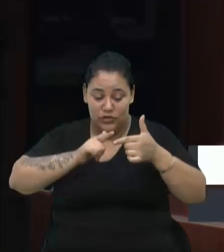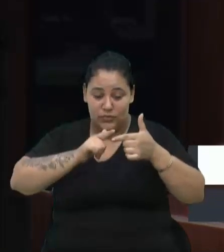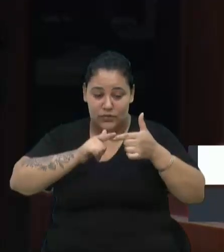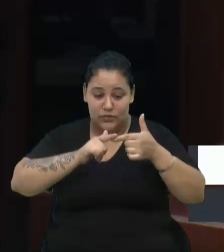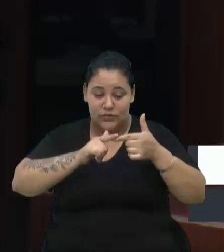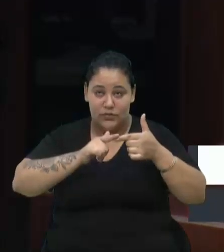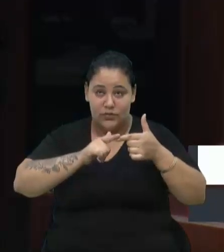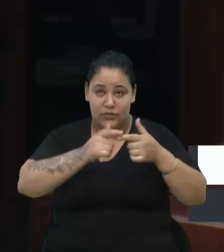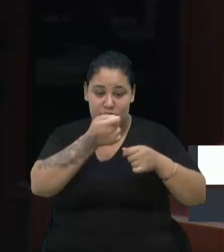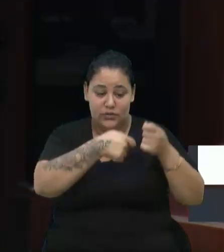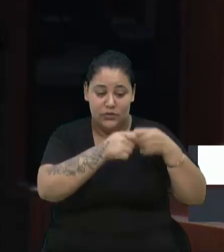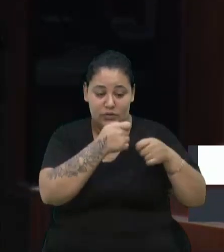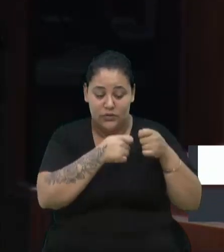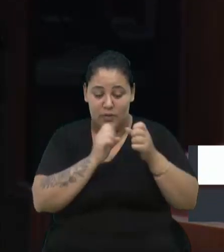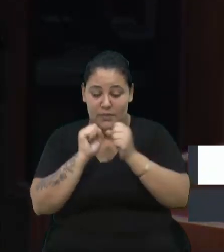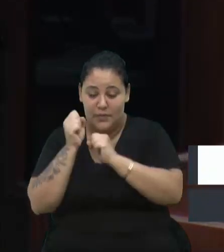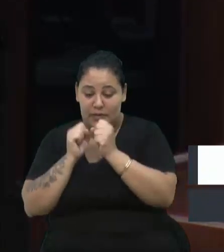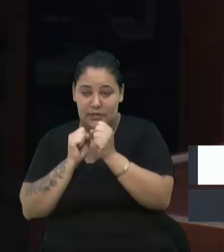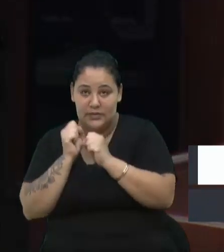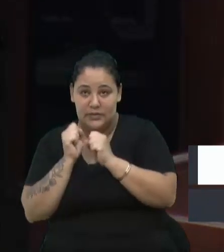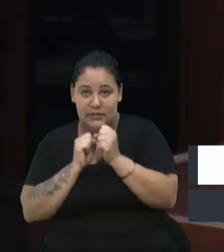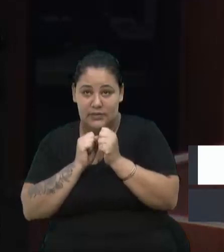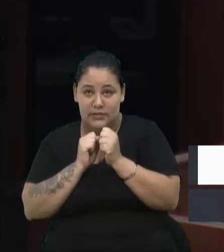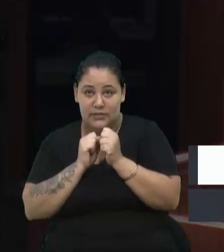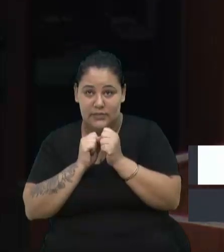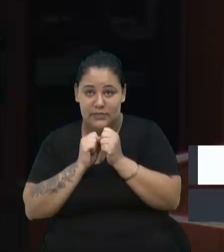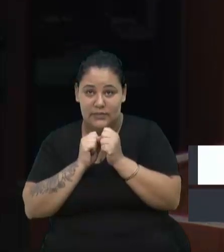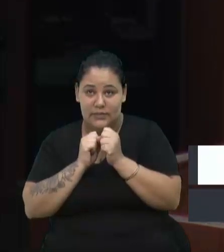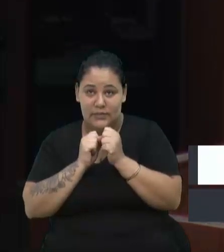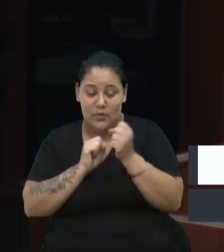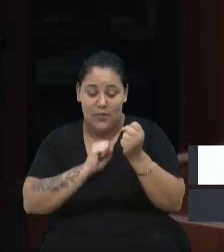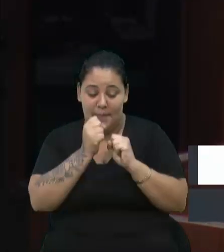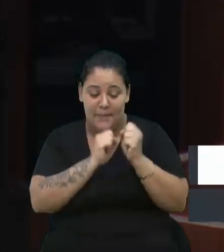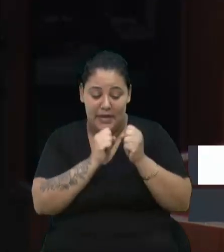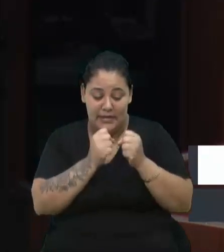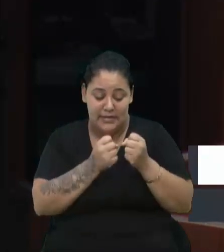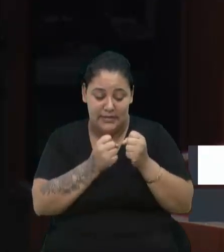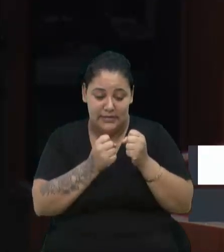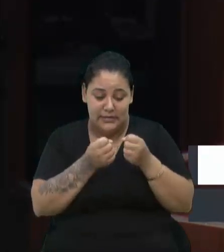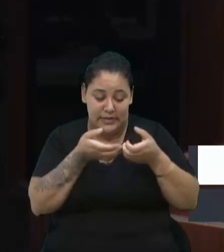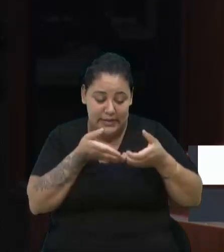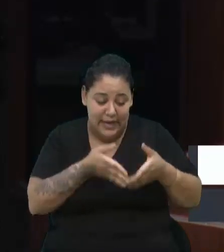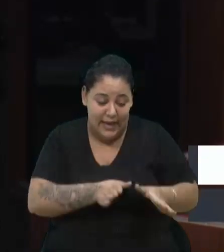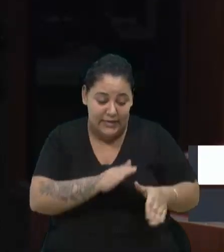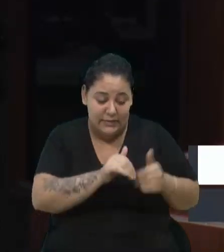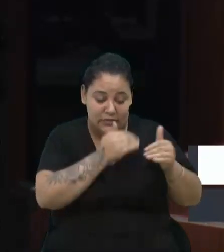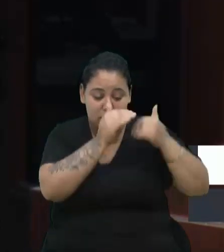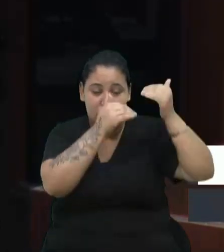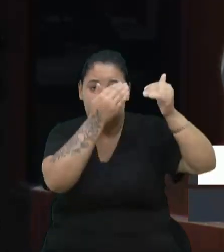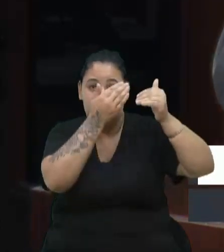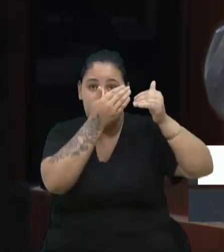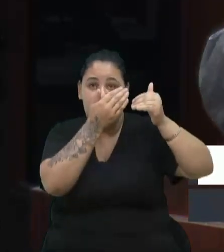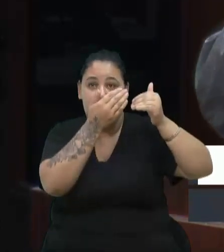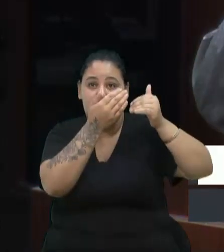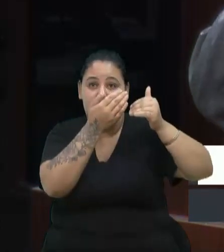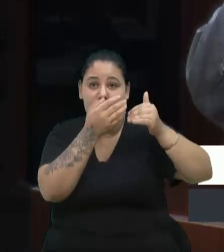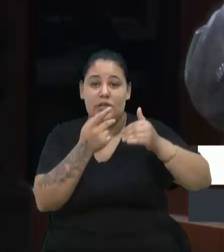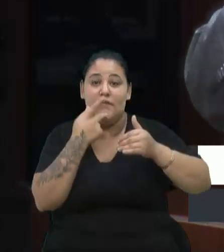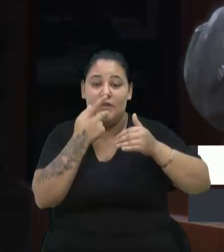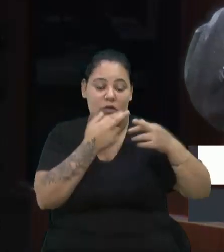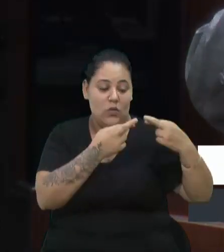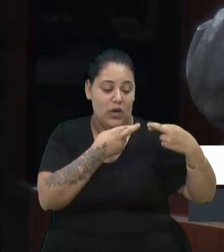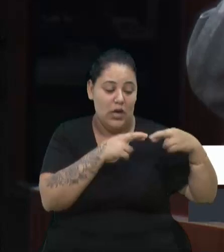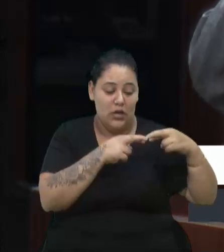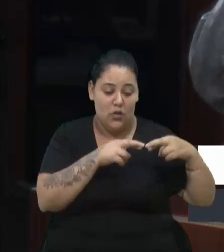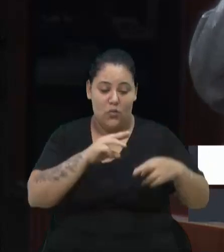nasce para morrer junto com o dono. E uma empresa nasce para crescer. Então, quando a gente fala de Randon e Marco